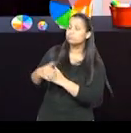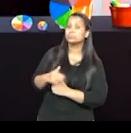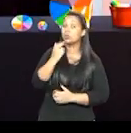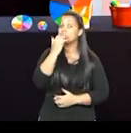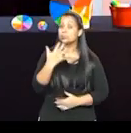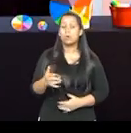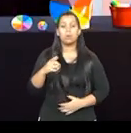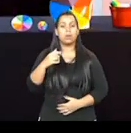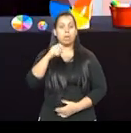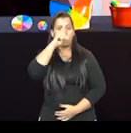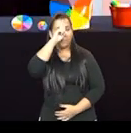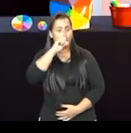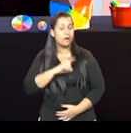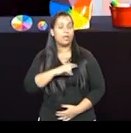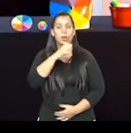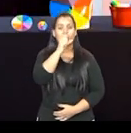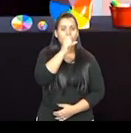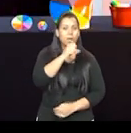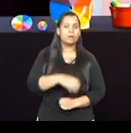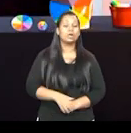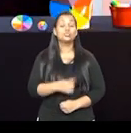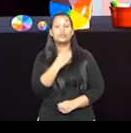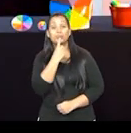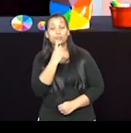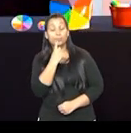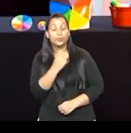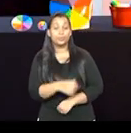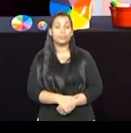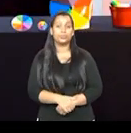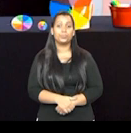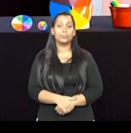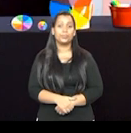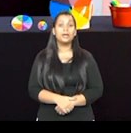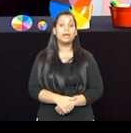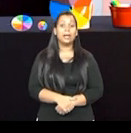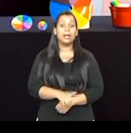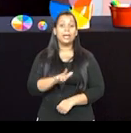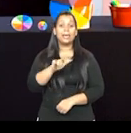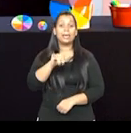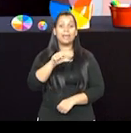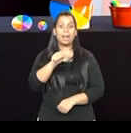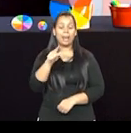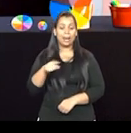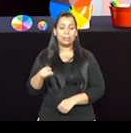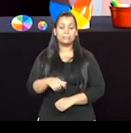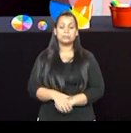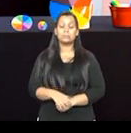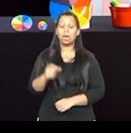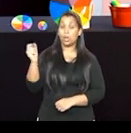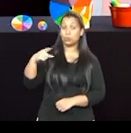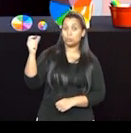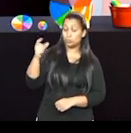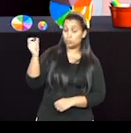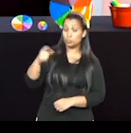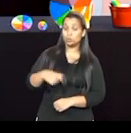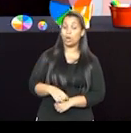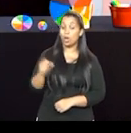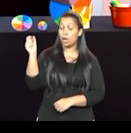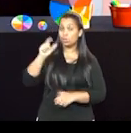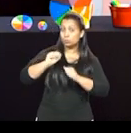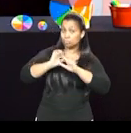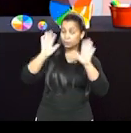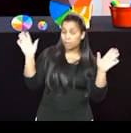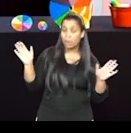cores amarelo, laranja, vermelho, lilás, azul, azul claro